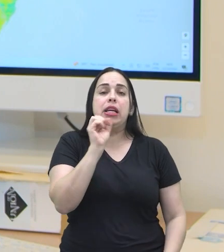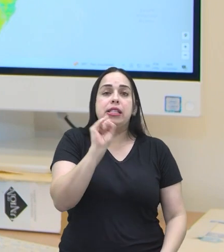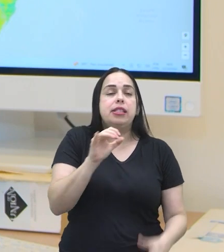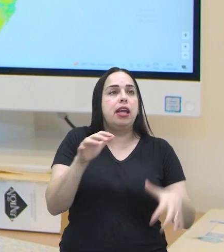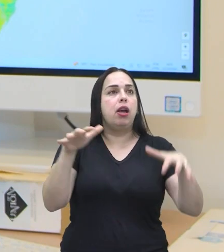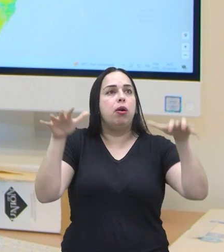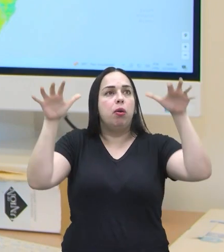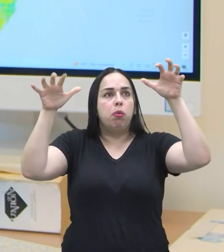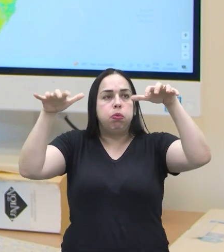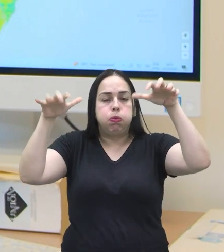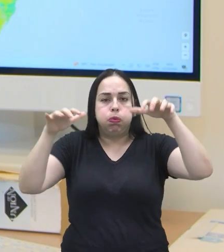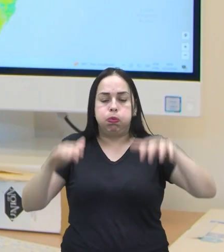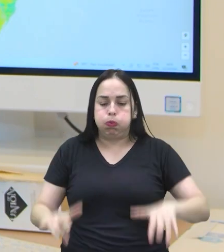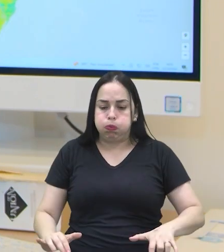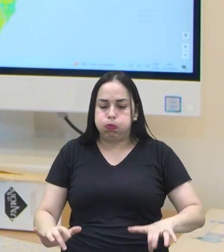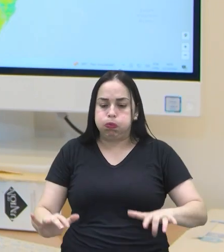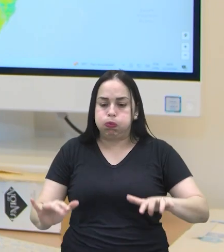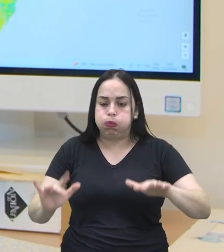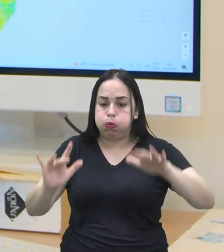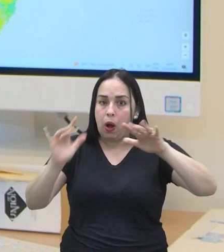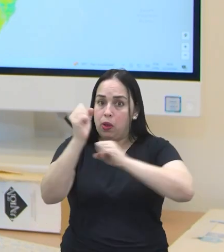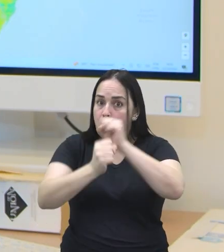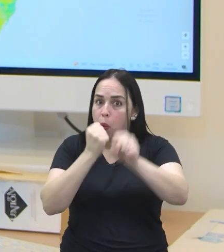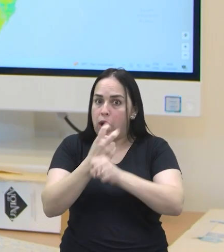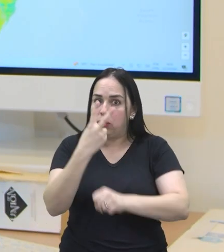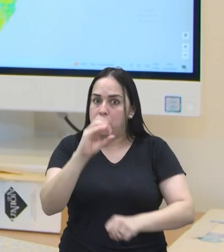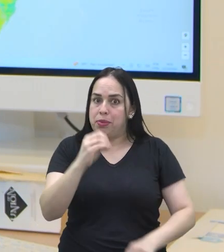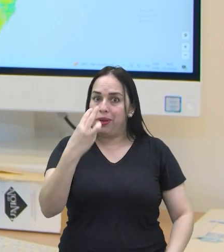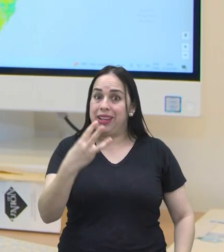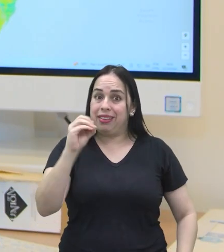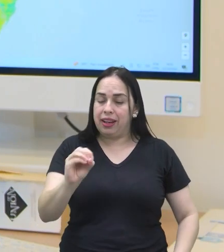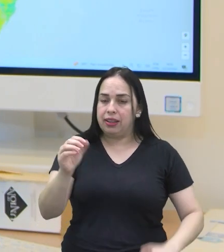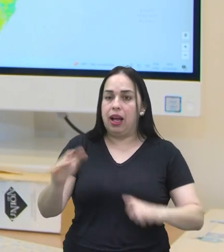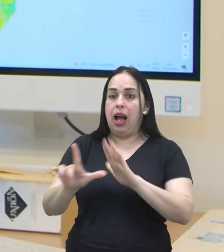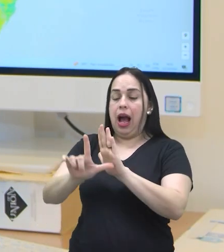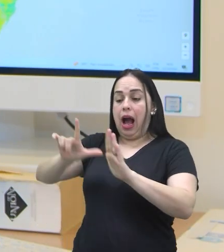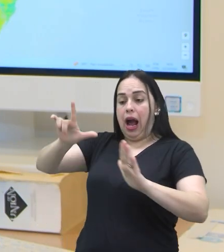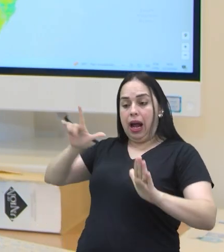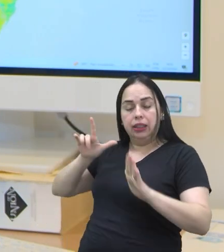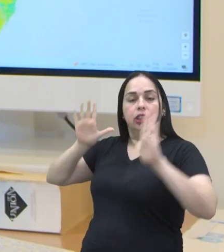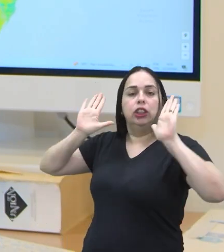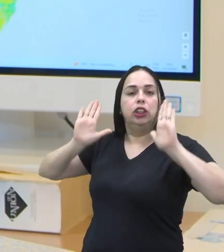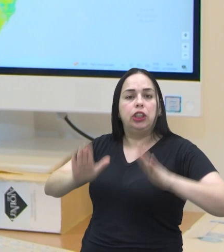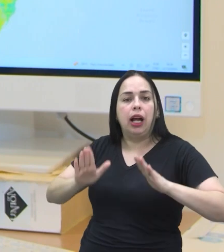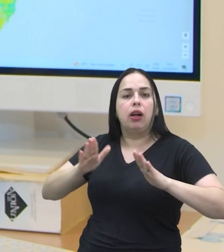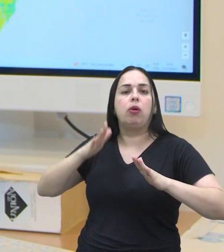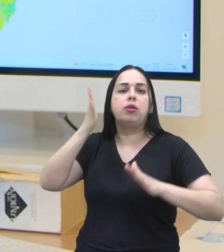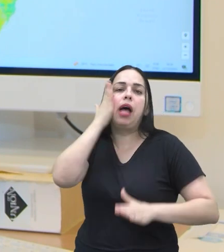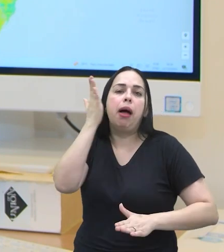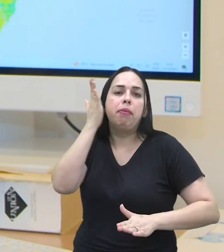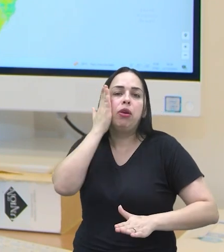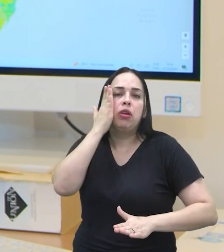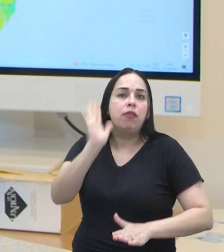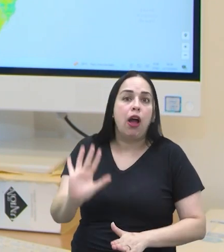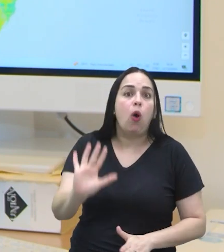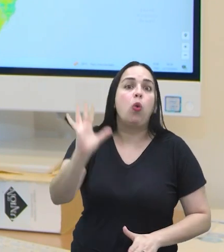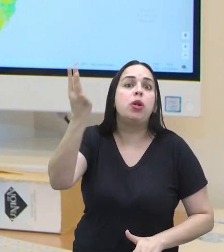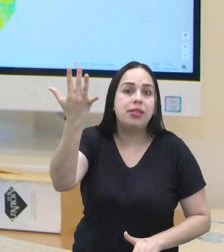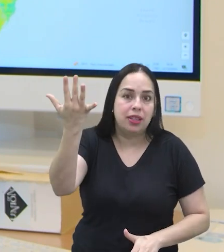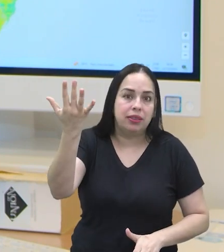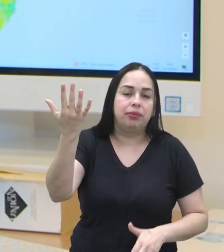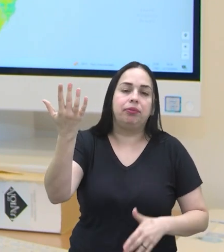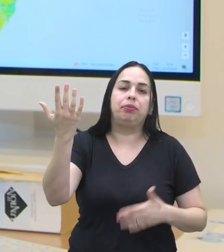de inundação em 2030 e 2050, a gente consegue prever qual vai ser esse risco para 2030 e